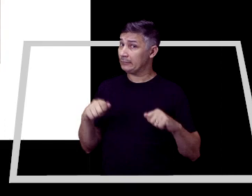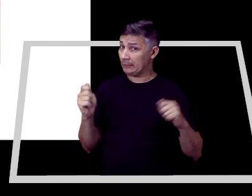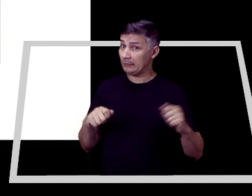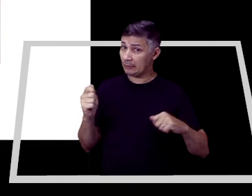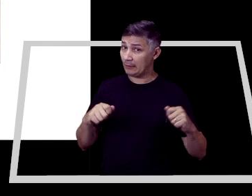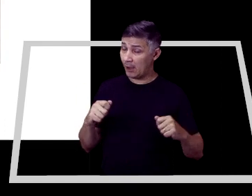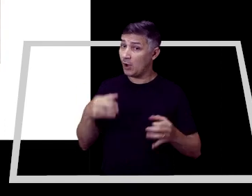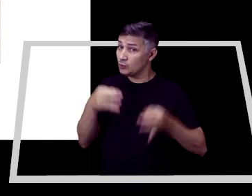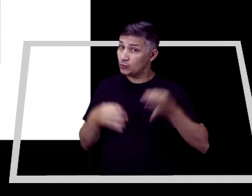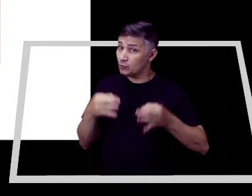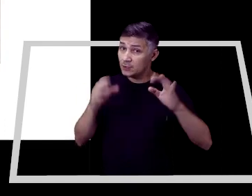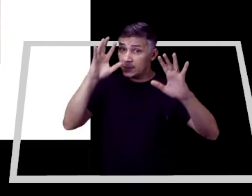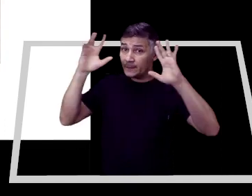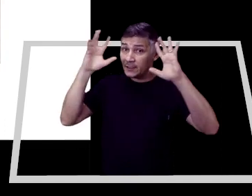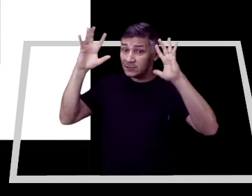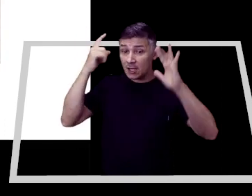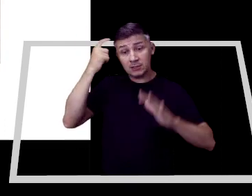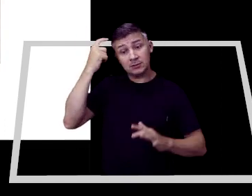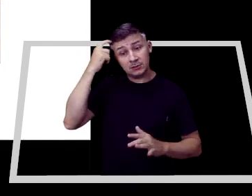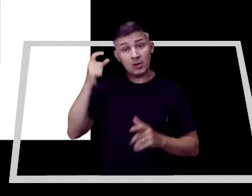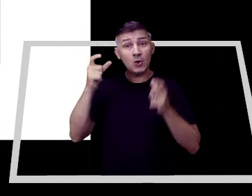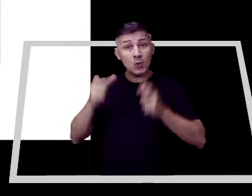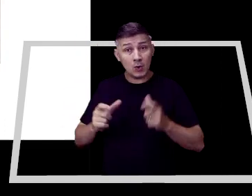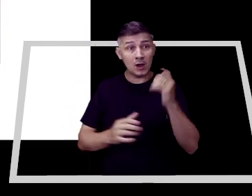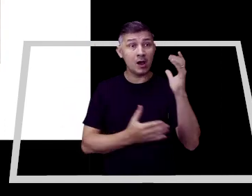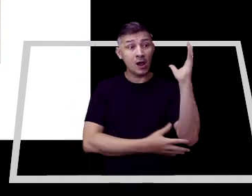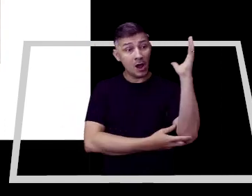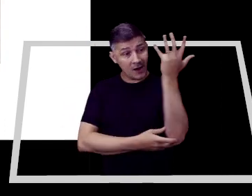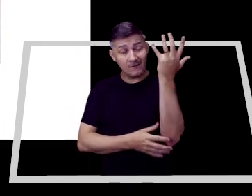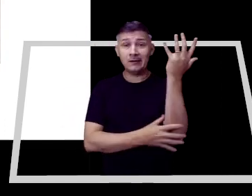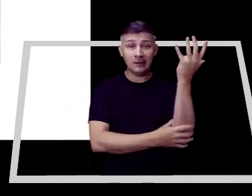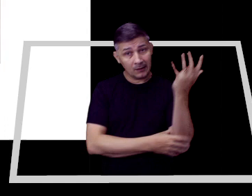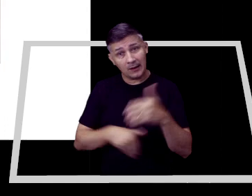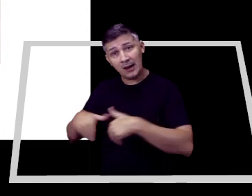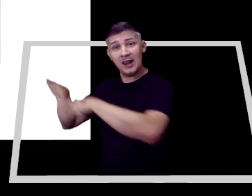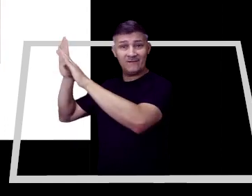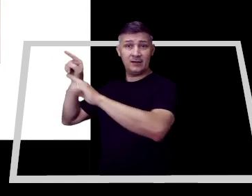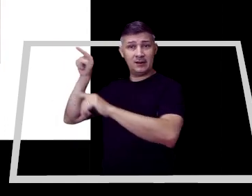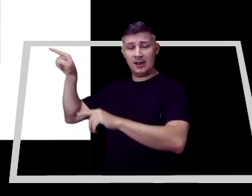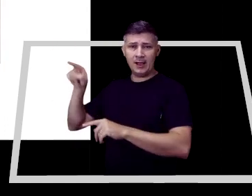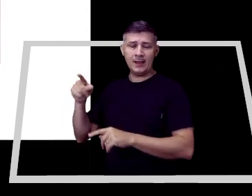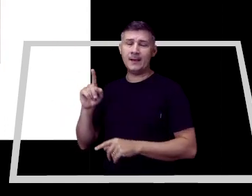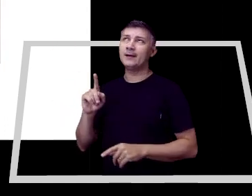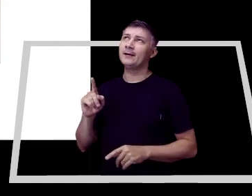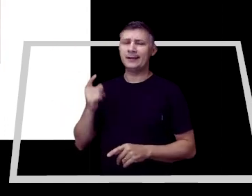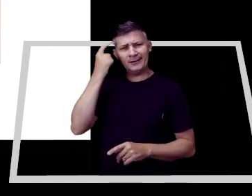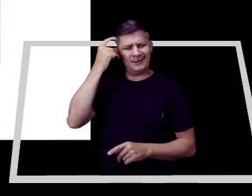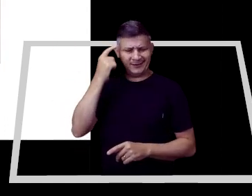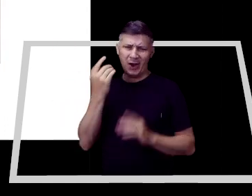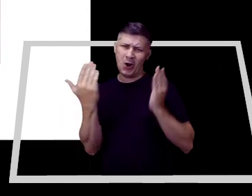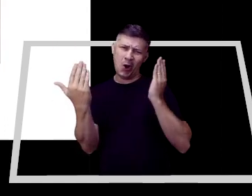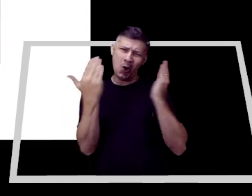seria justo imaginar um espécime pedindo exílio para não ser torturado e